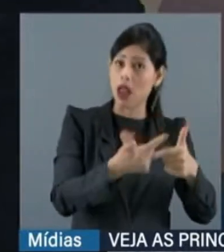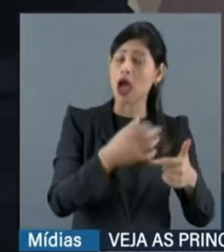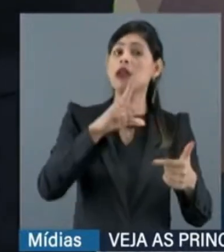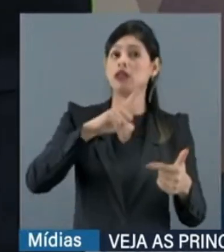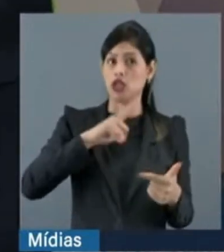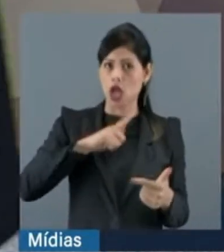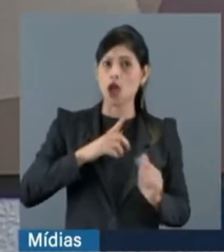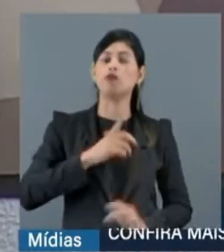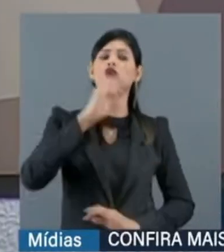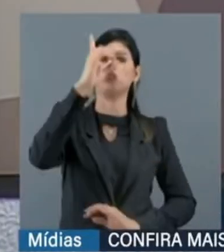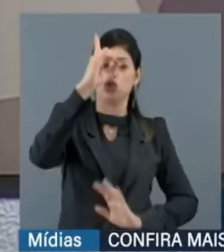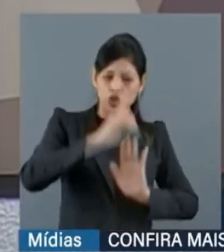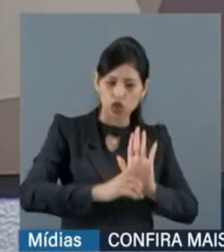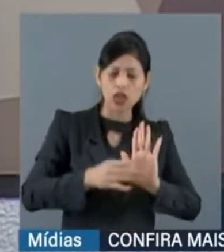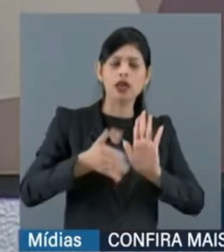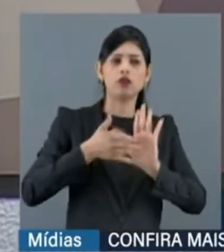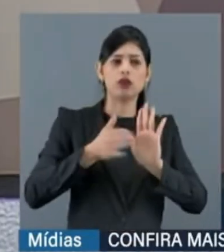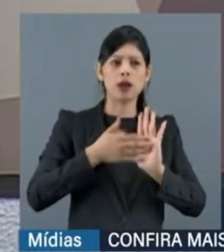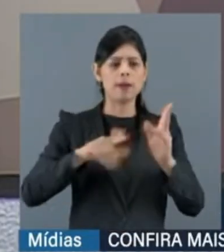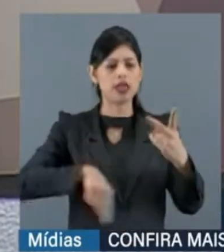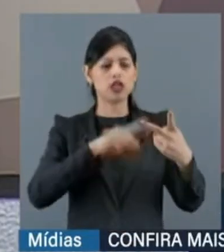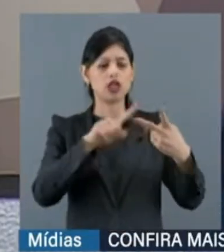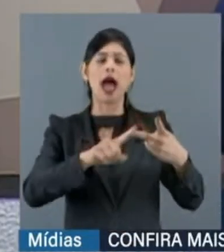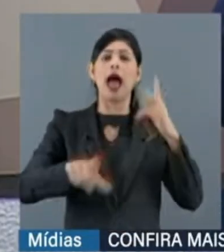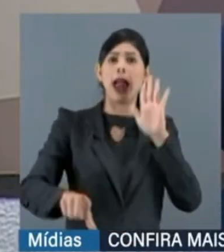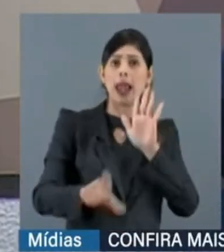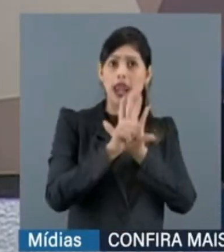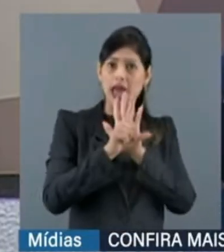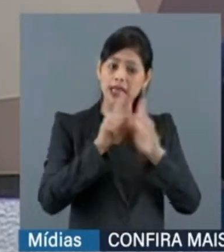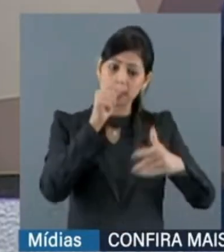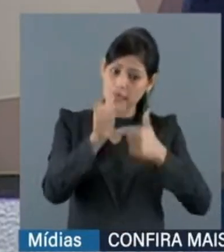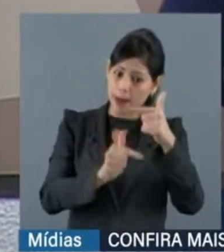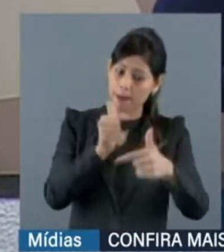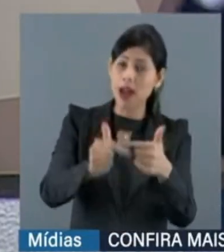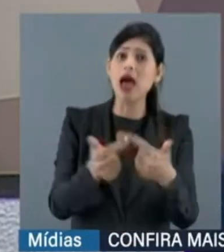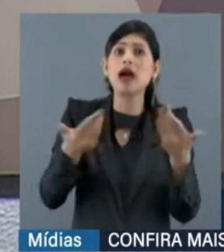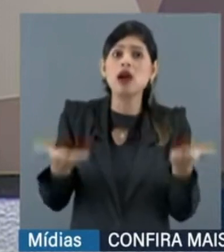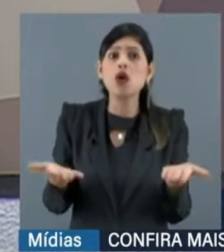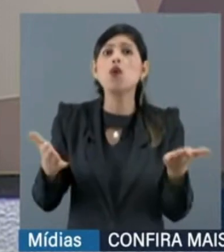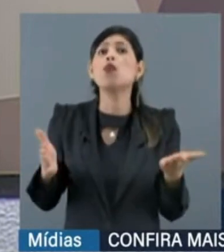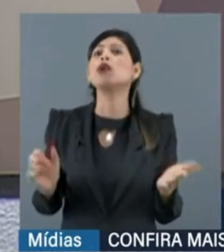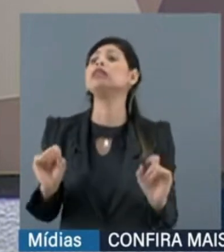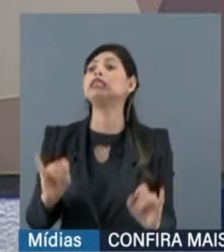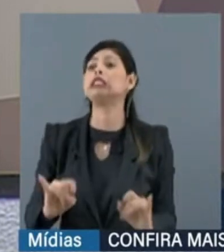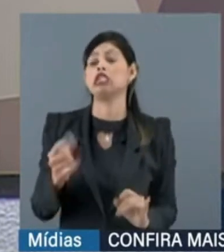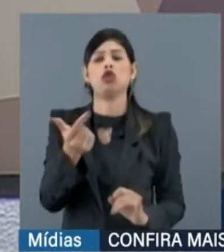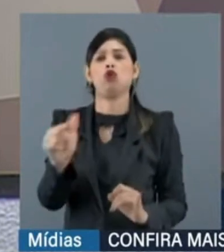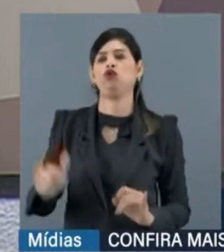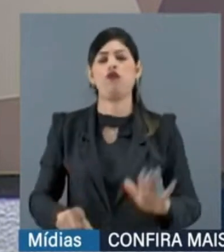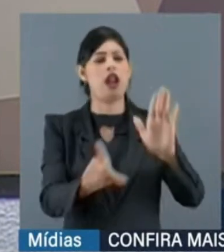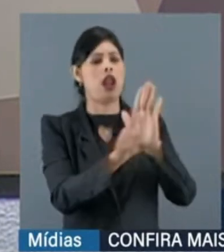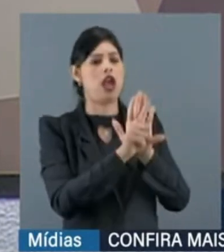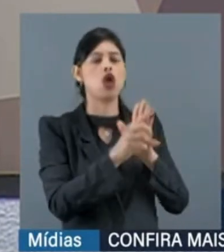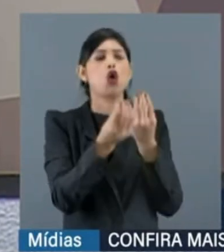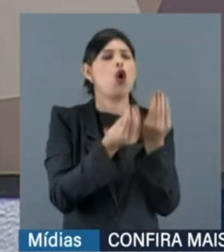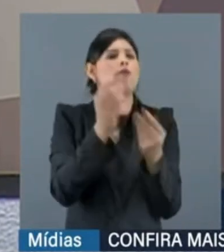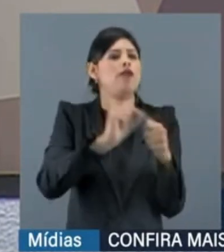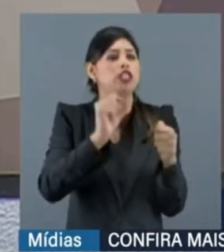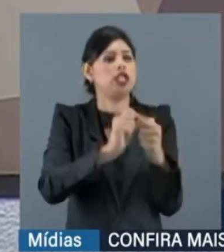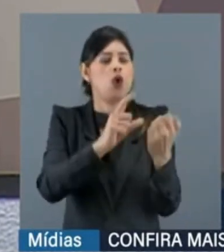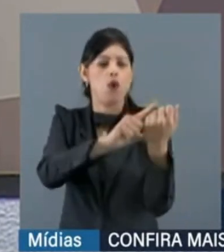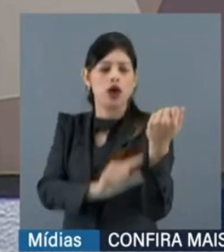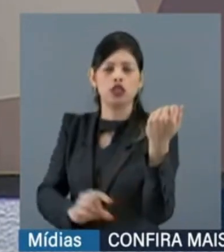temos autorização contida em lei para atuarmos quando não houver lei aplicável. Artigo 4º da Lei de